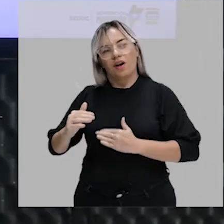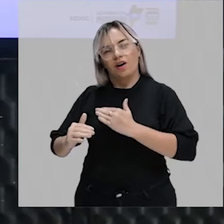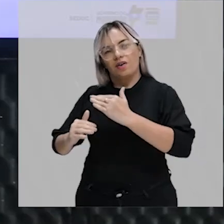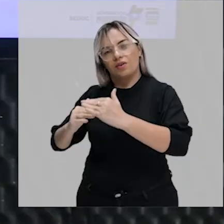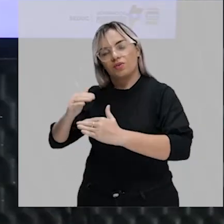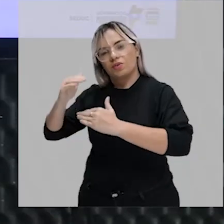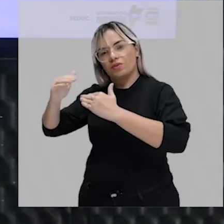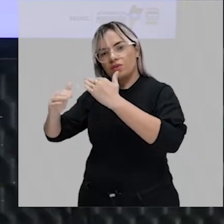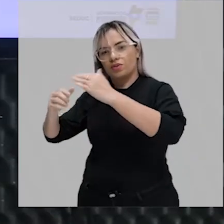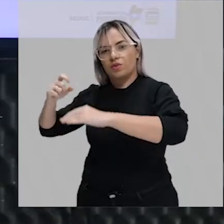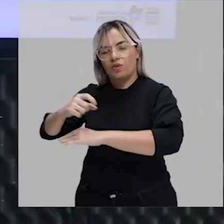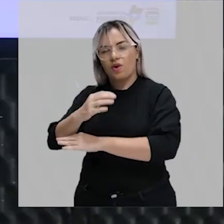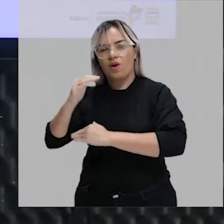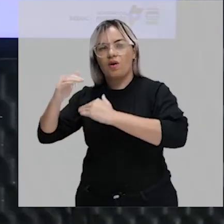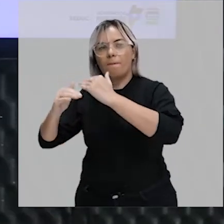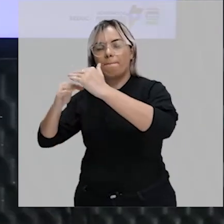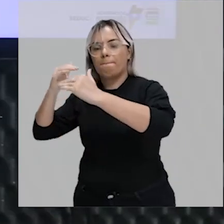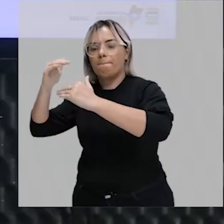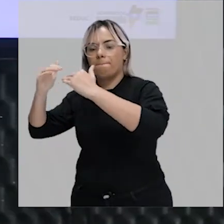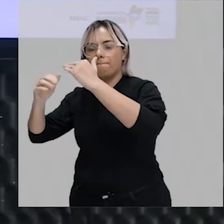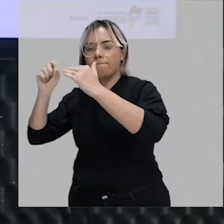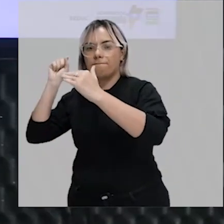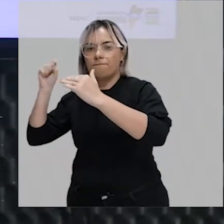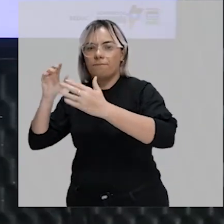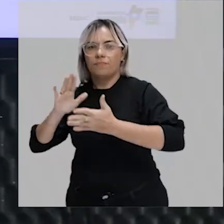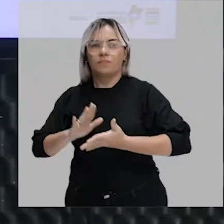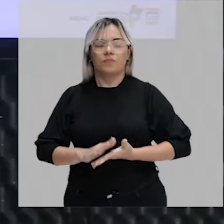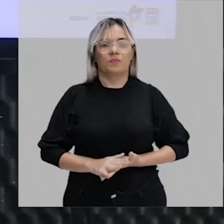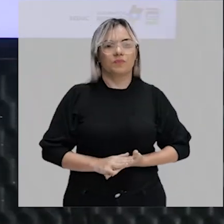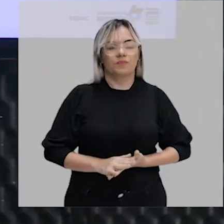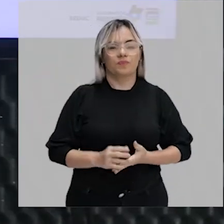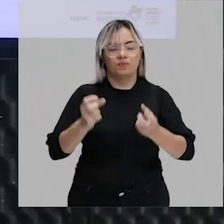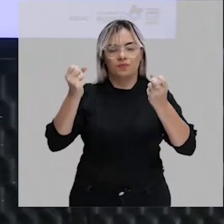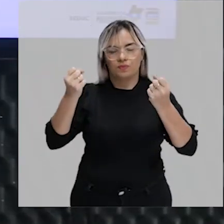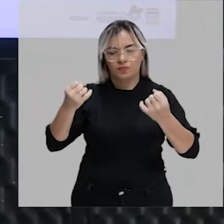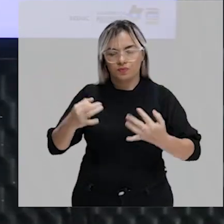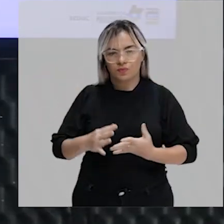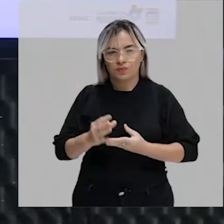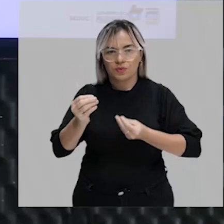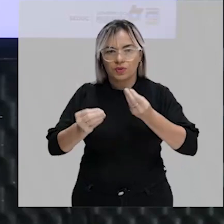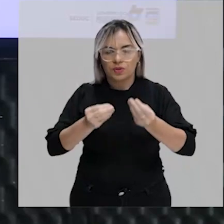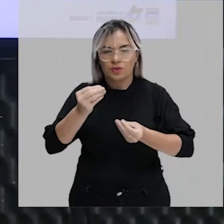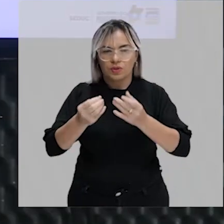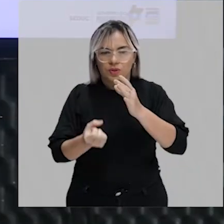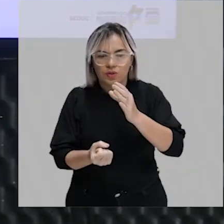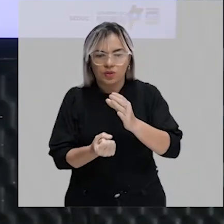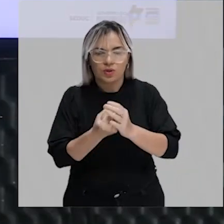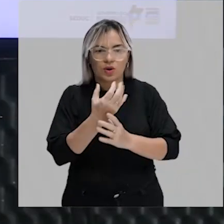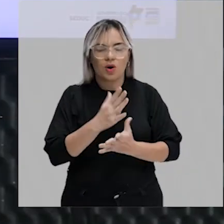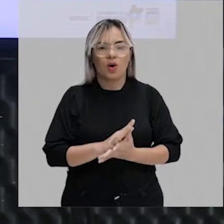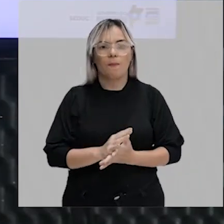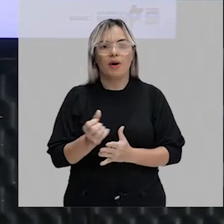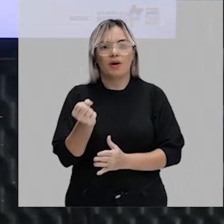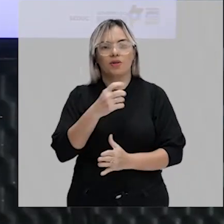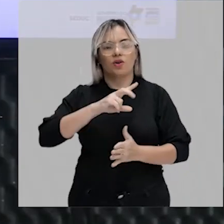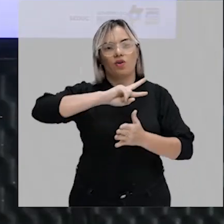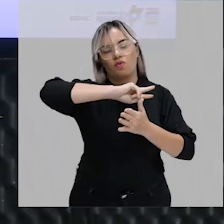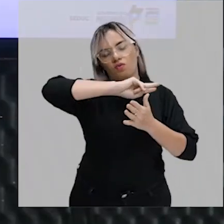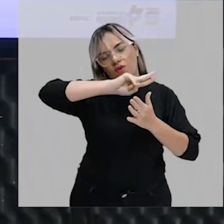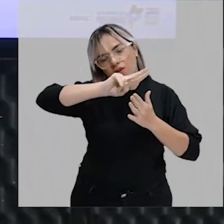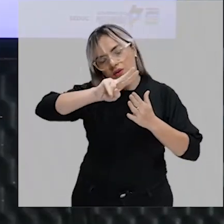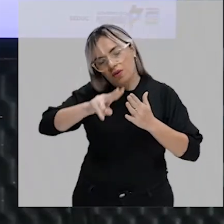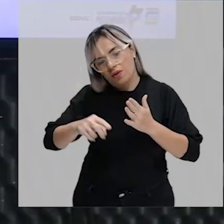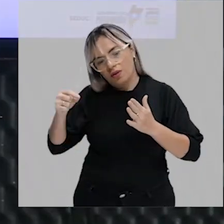tá? A gente está falando de evolução, que é a como que surgem novas espécies. A gente falou na aula